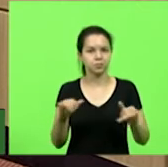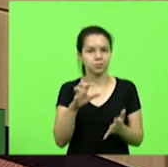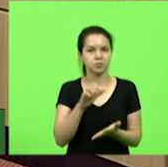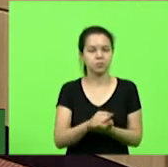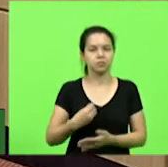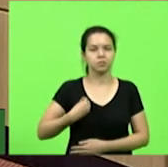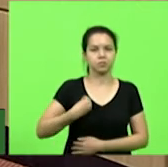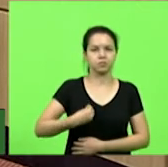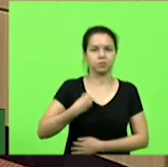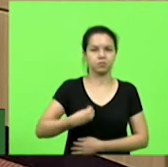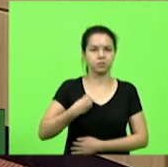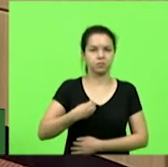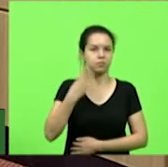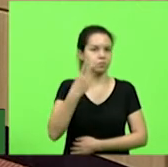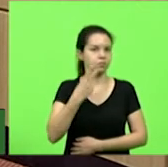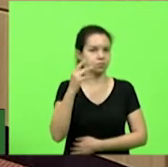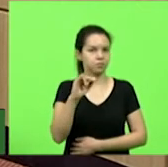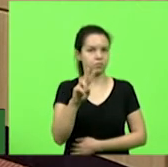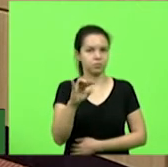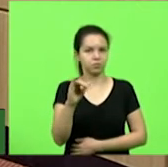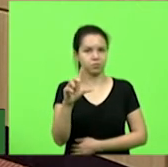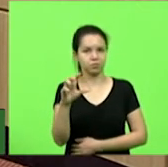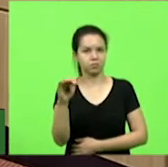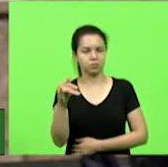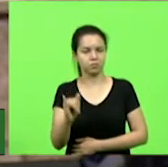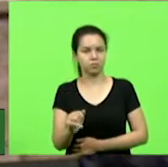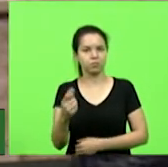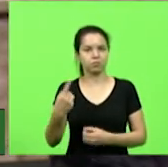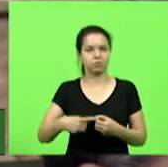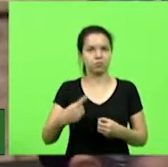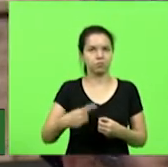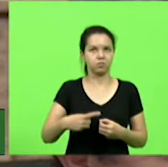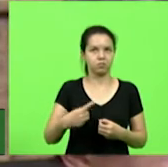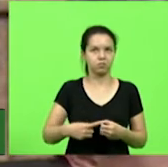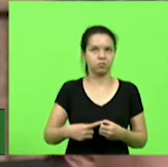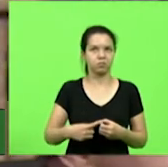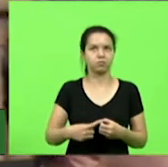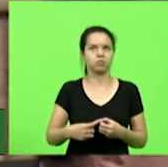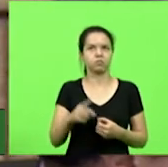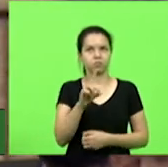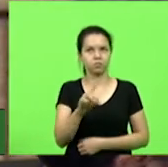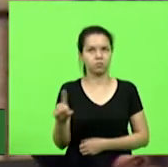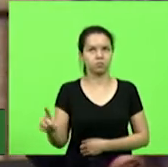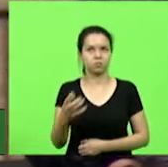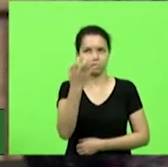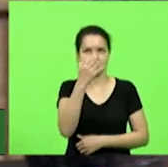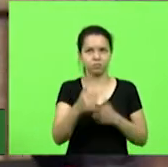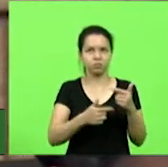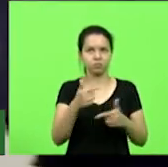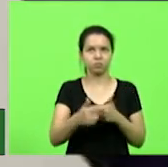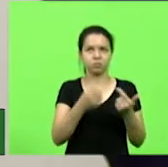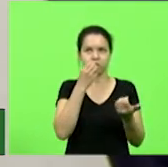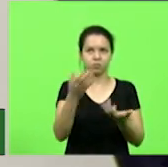vereador William Tonese, da cidade de Joinville, homem de direita, sério e trabalhador. Seja bem-vindo, William Tonese.